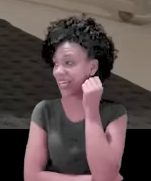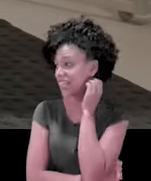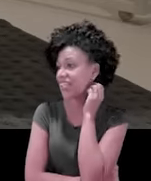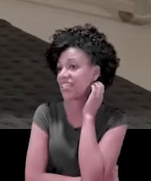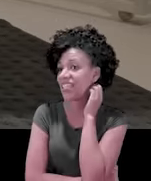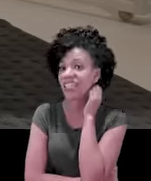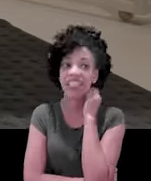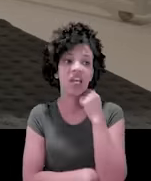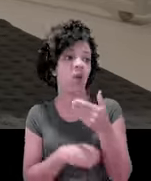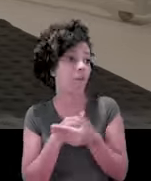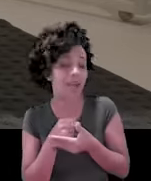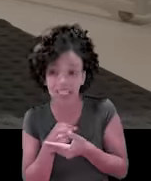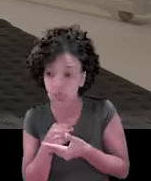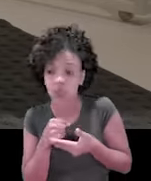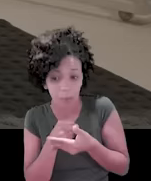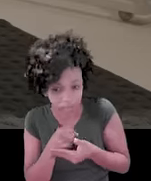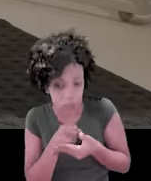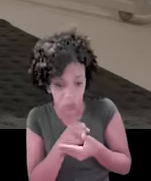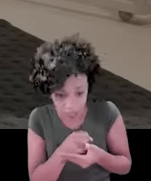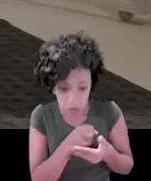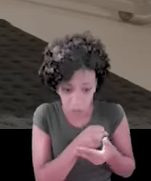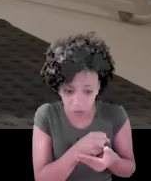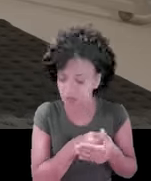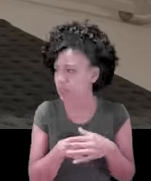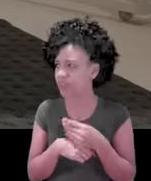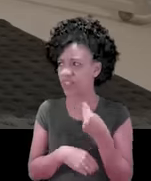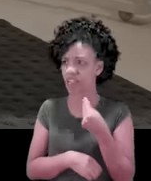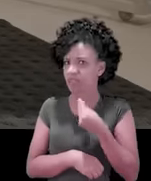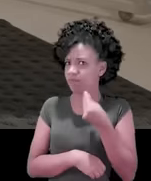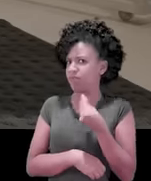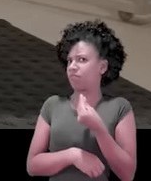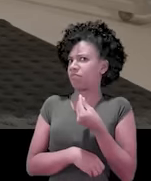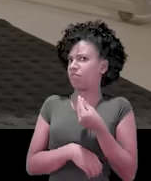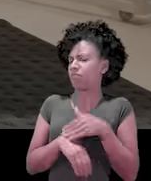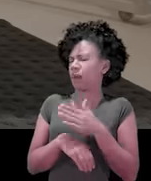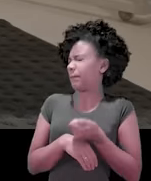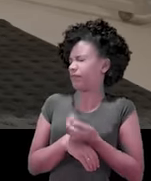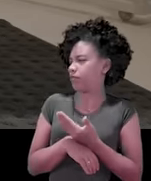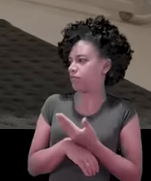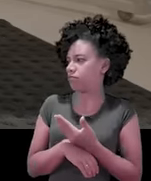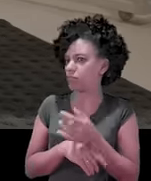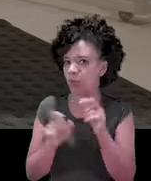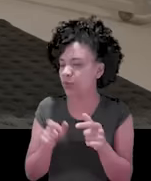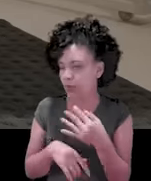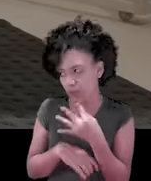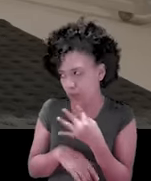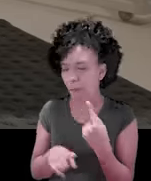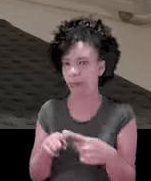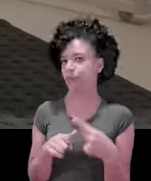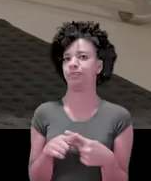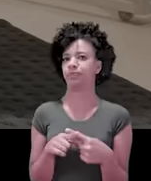comer o básico do básico do Você viveu acho que a experiência mais de alguém que eu já conheci